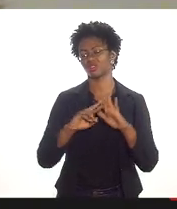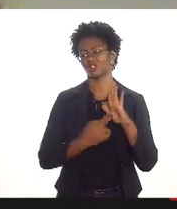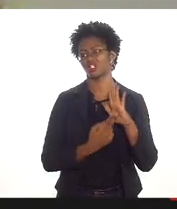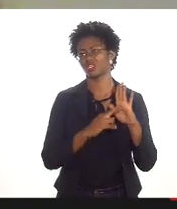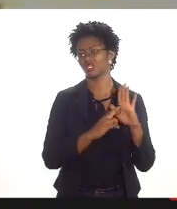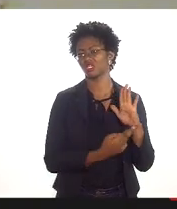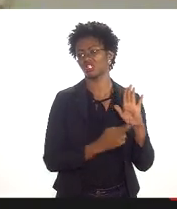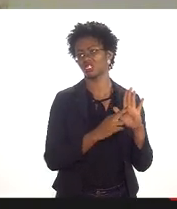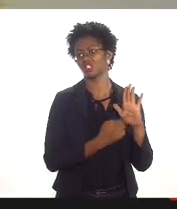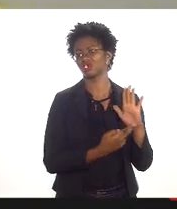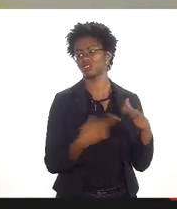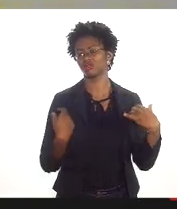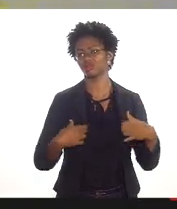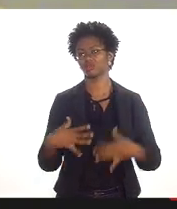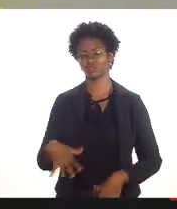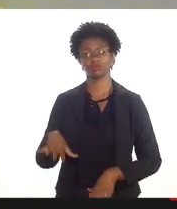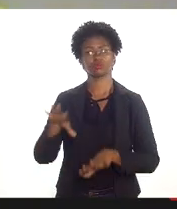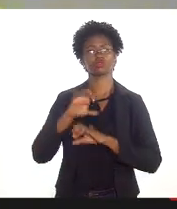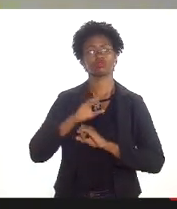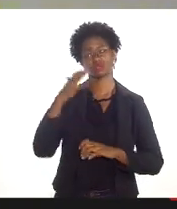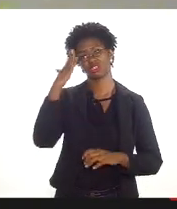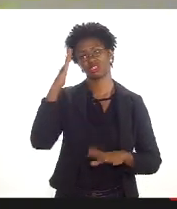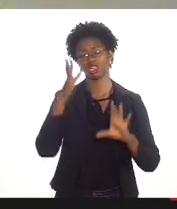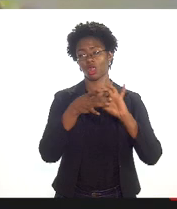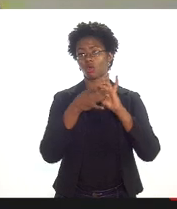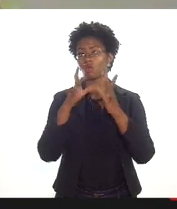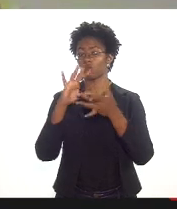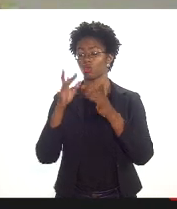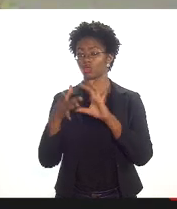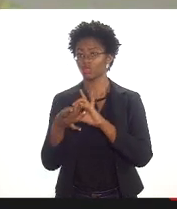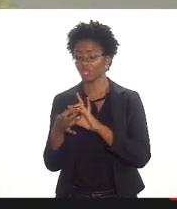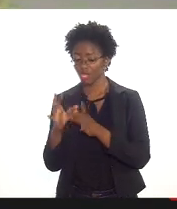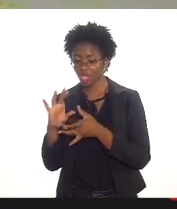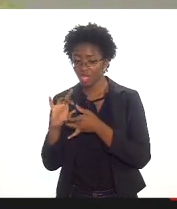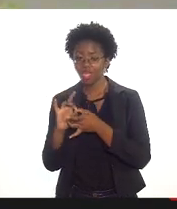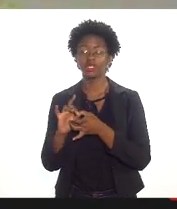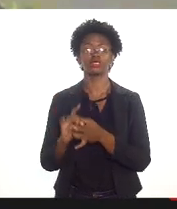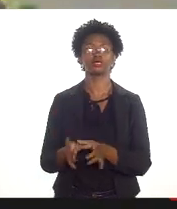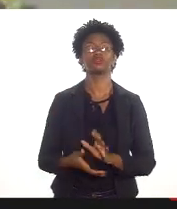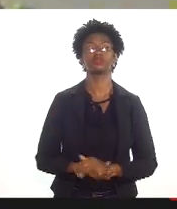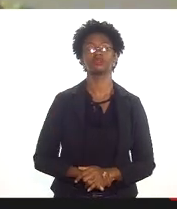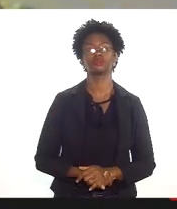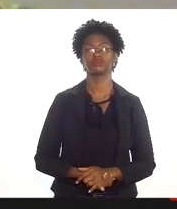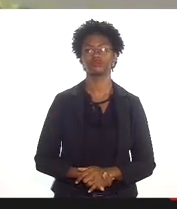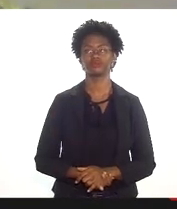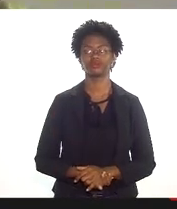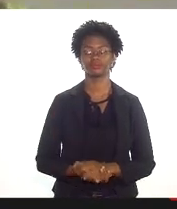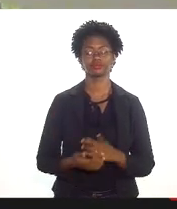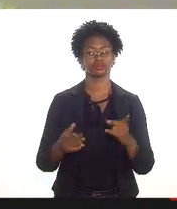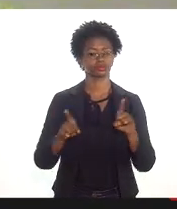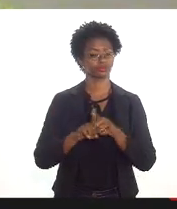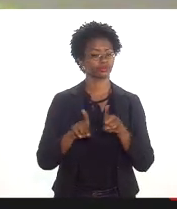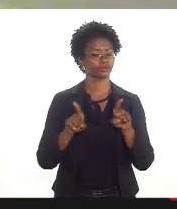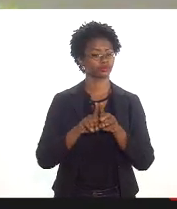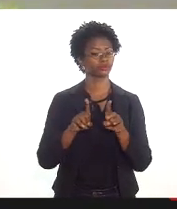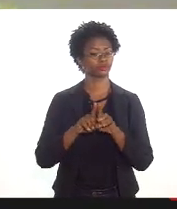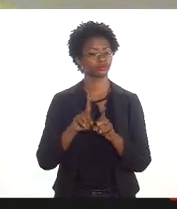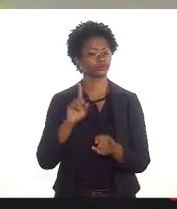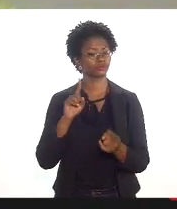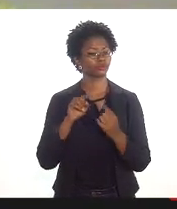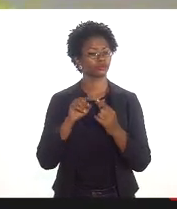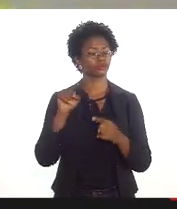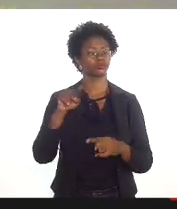a gente tem que absorver para poder entender o contexto toda dessa questão. Também tinha dúvida relacionada